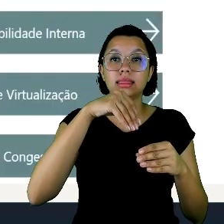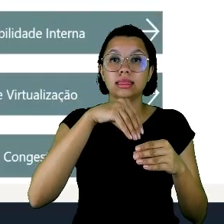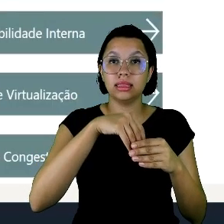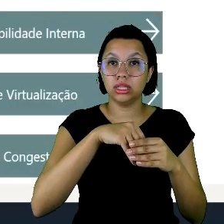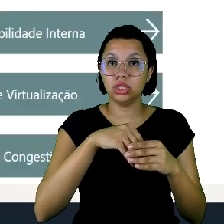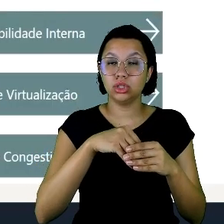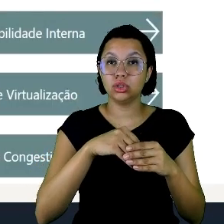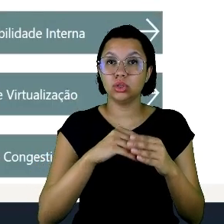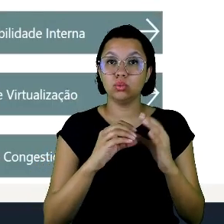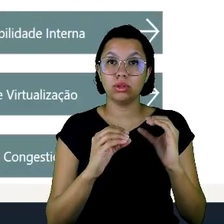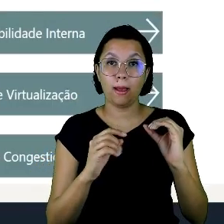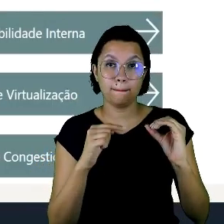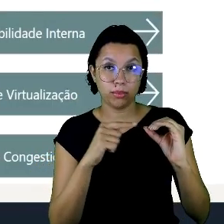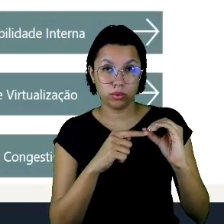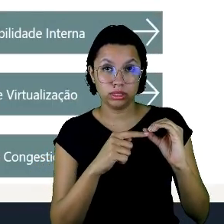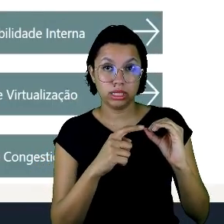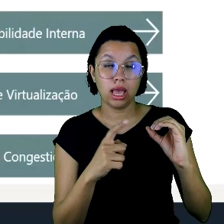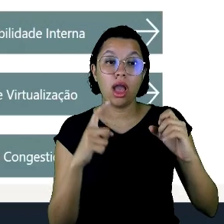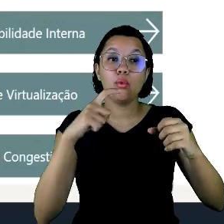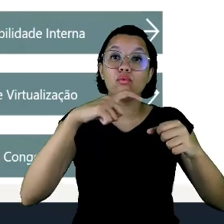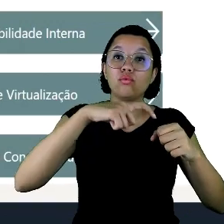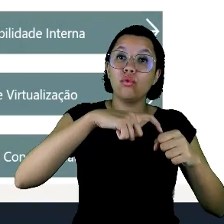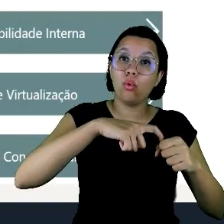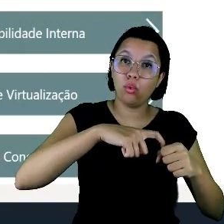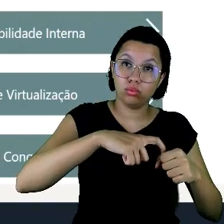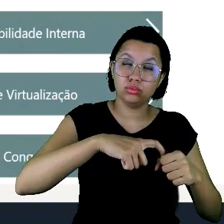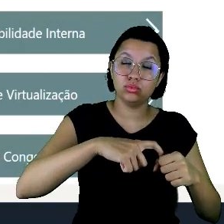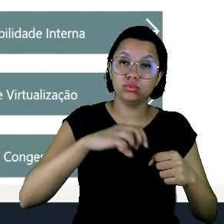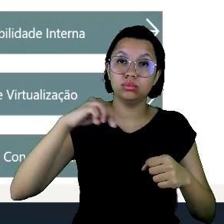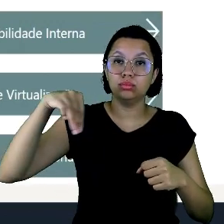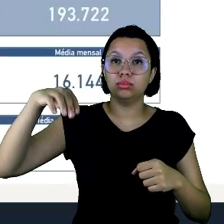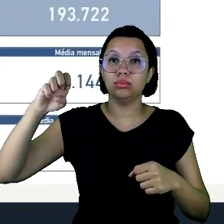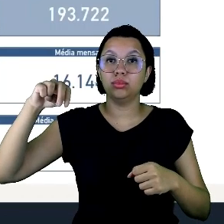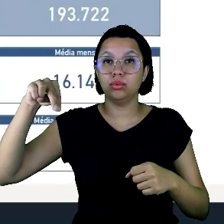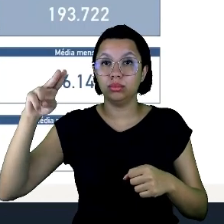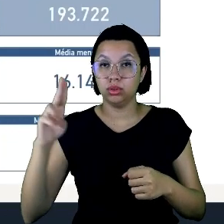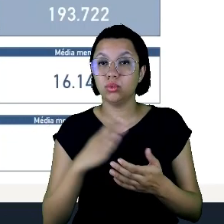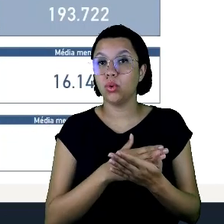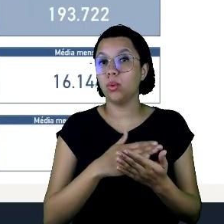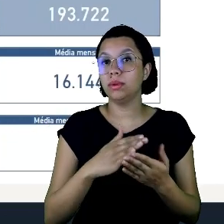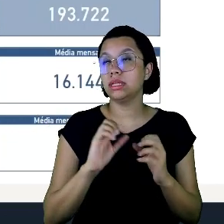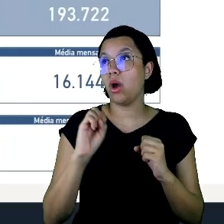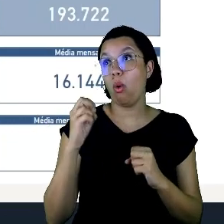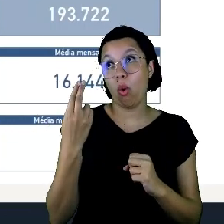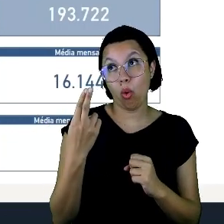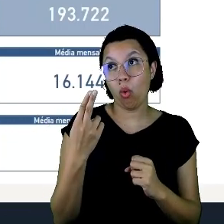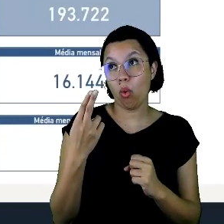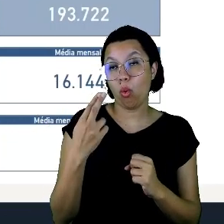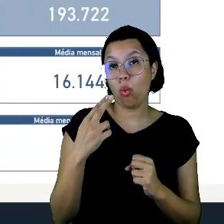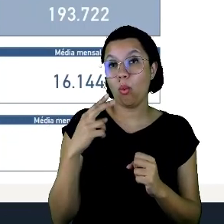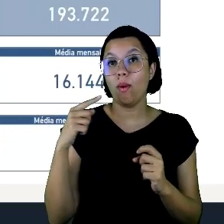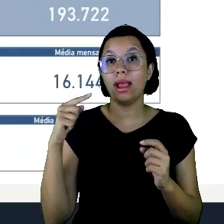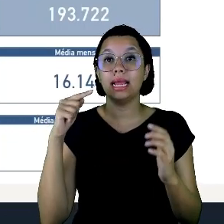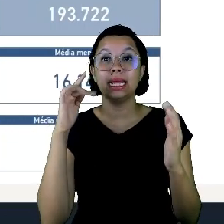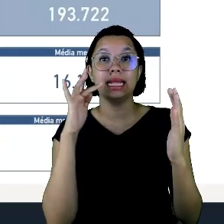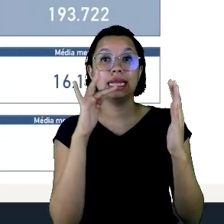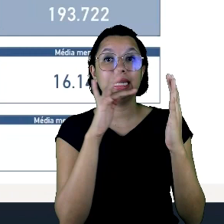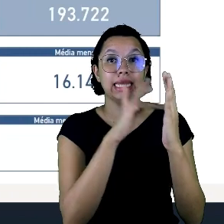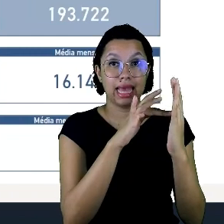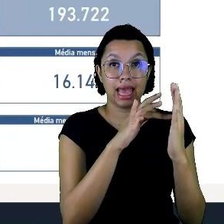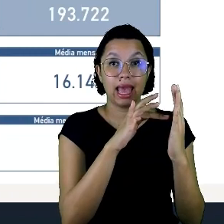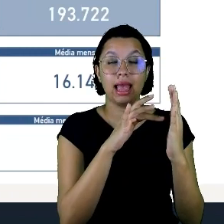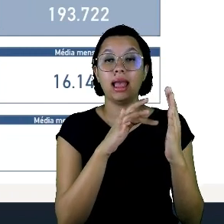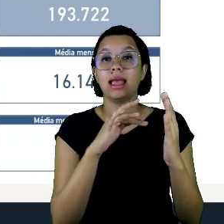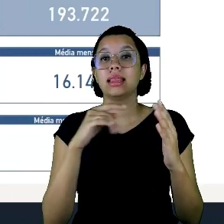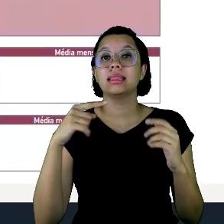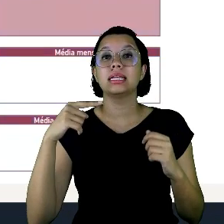eu retorno para o menu inicial. Ou você pode vir nessa setinha para a